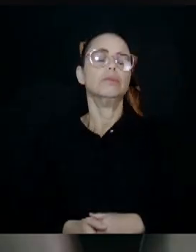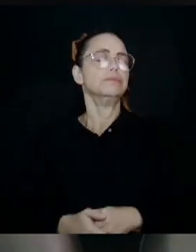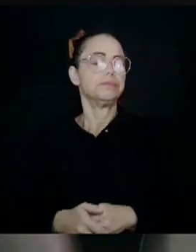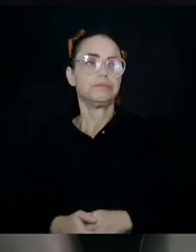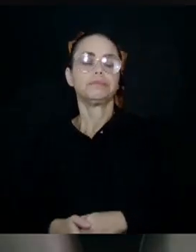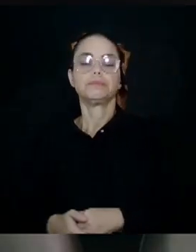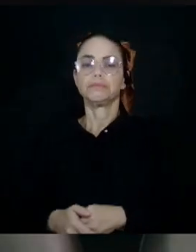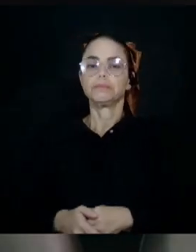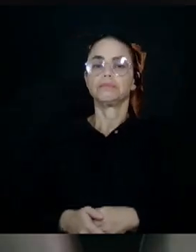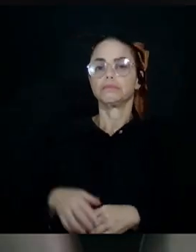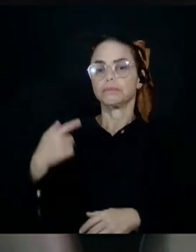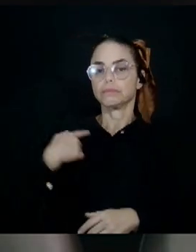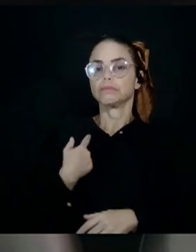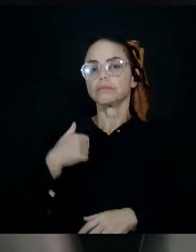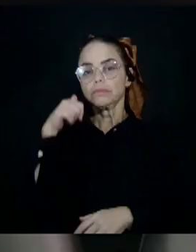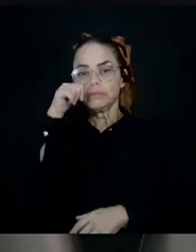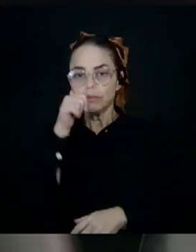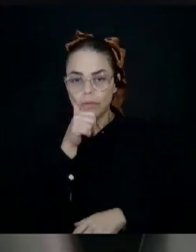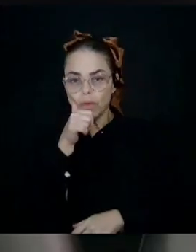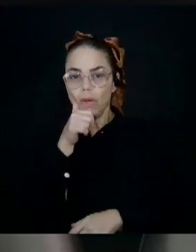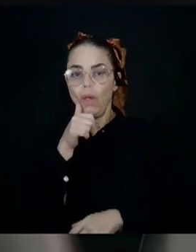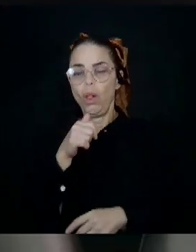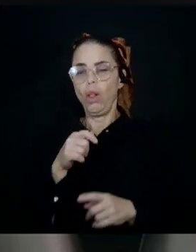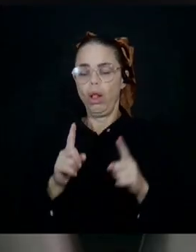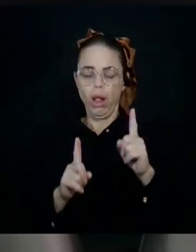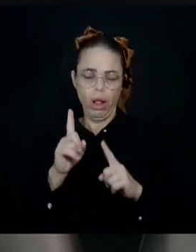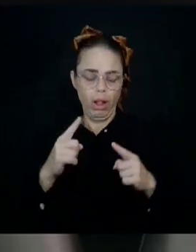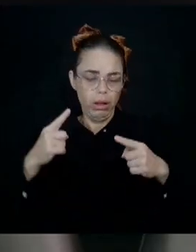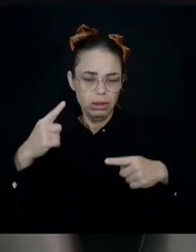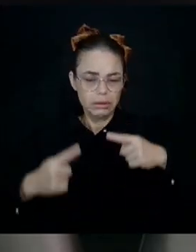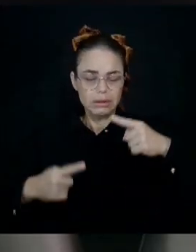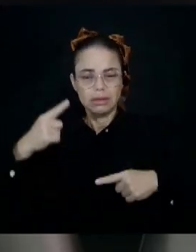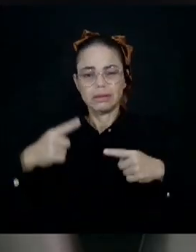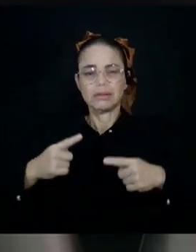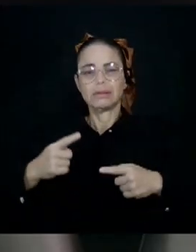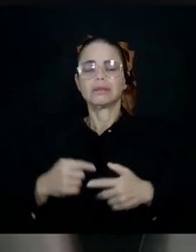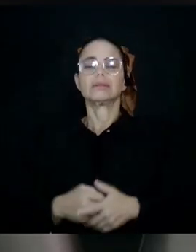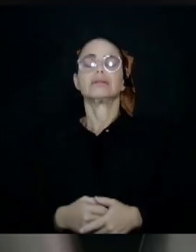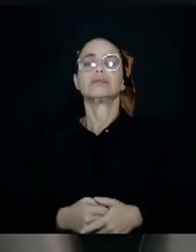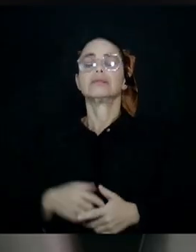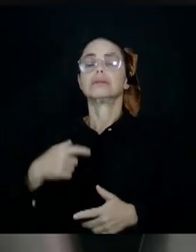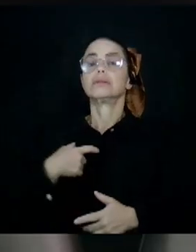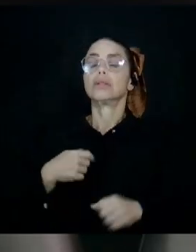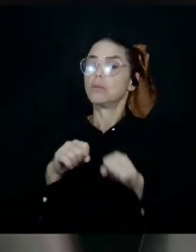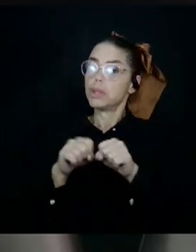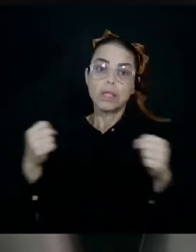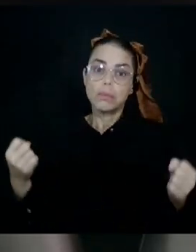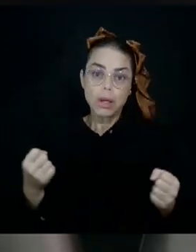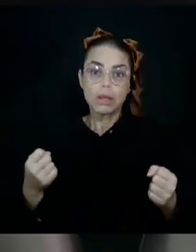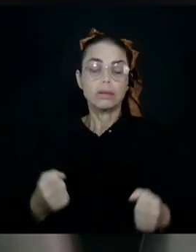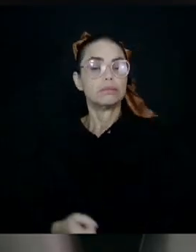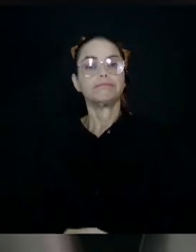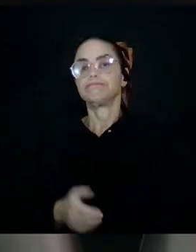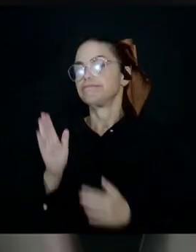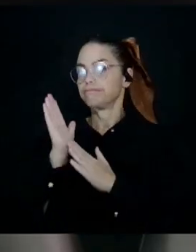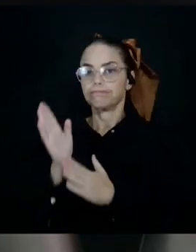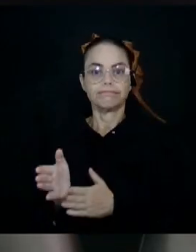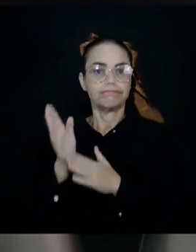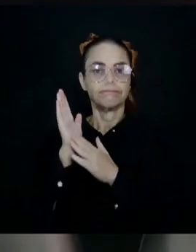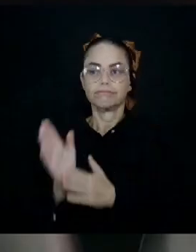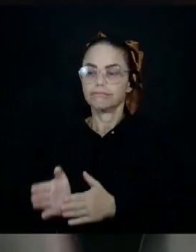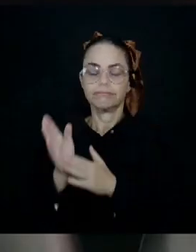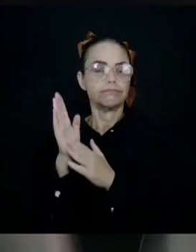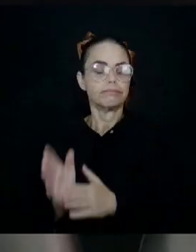outras mulheres, mas nós, quanto mulheres, nós precisamos quebrar isso, para não seguir rotulando e julgando